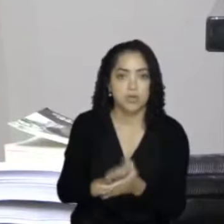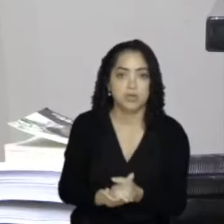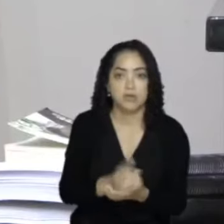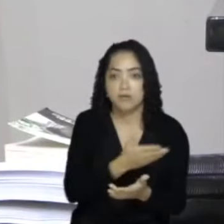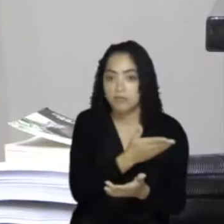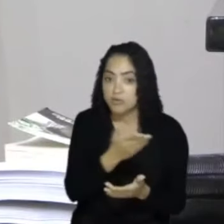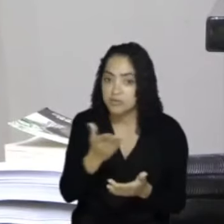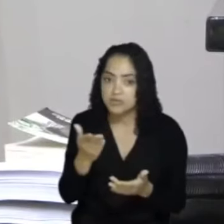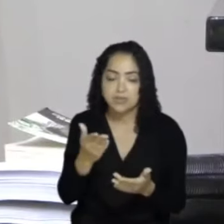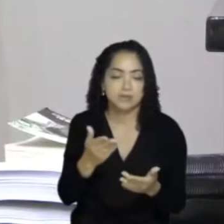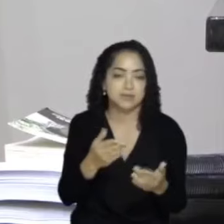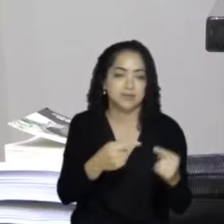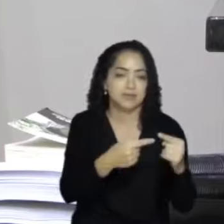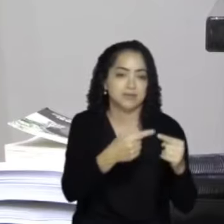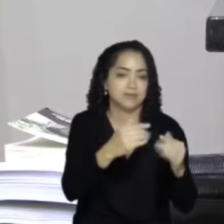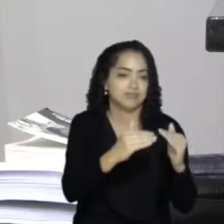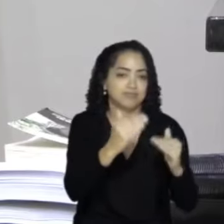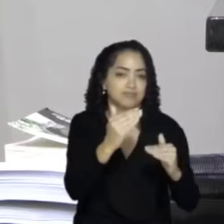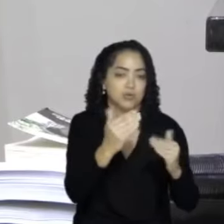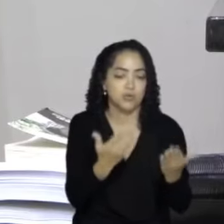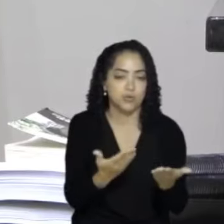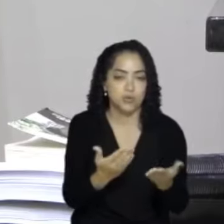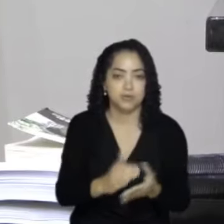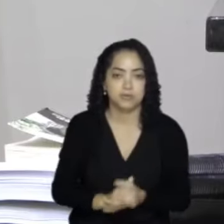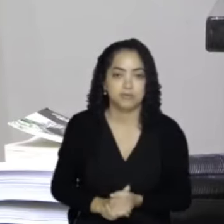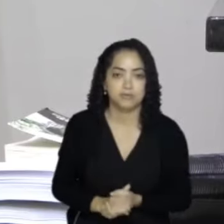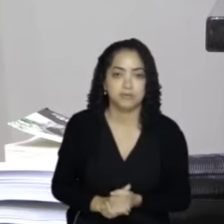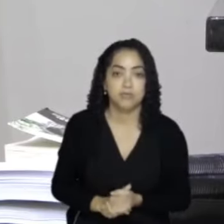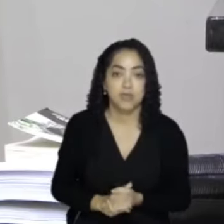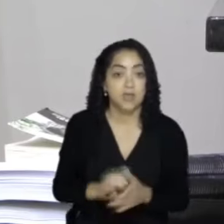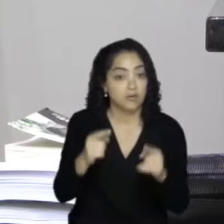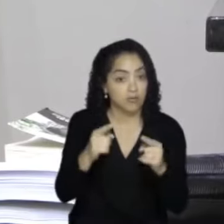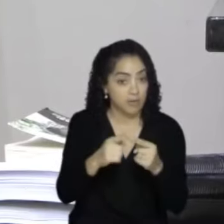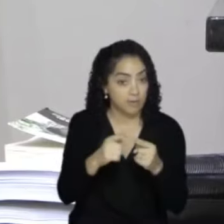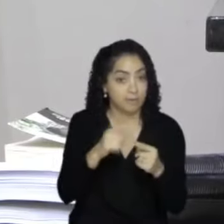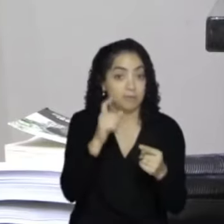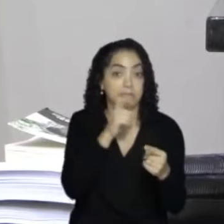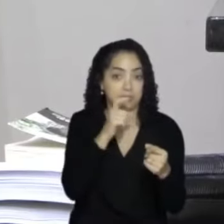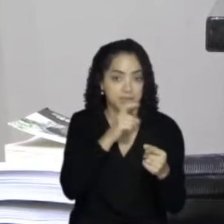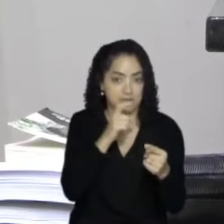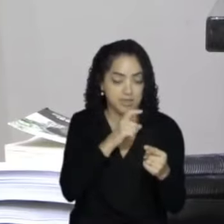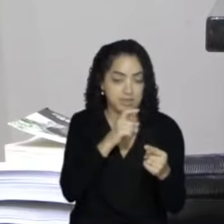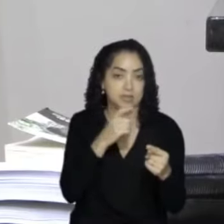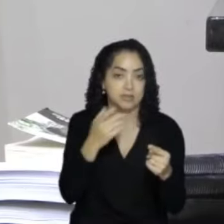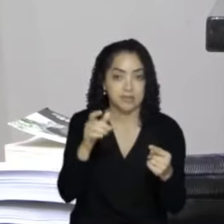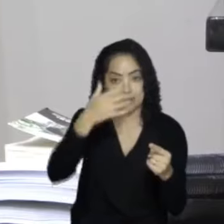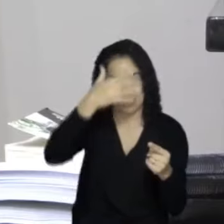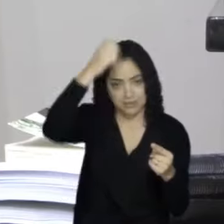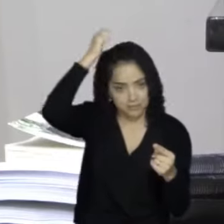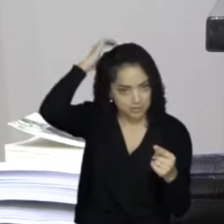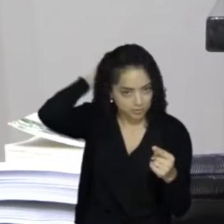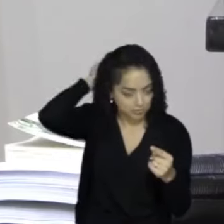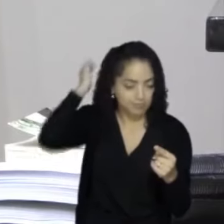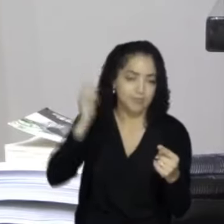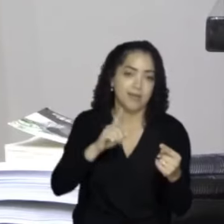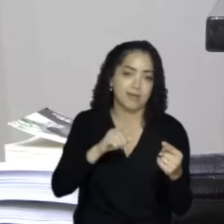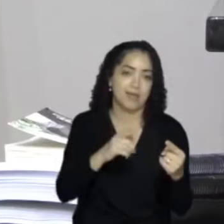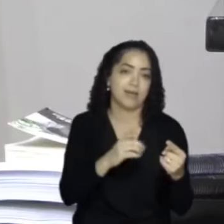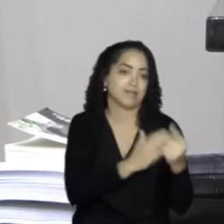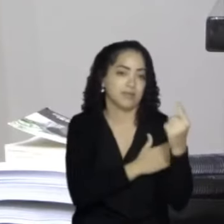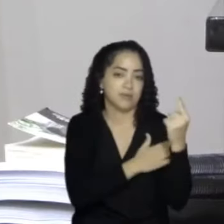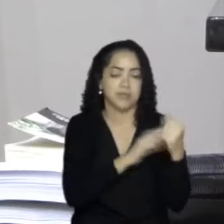As feministas é que não estão. Bom, essa foi a primeira mentira, dizer que Antonieta de Barros era feminista.